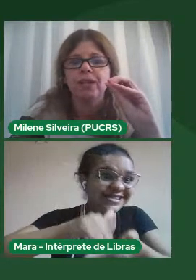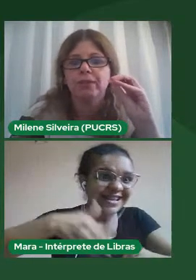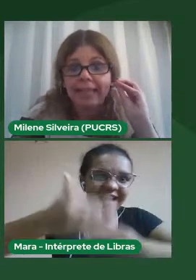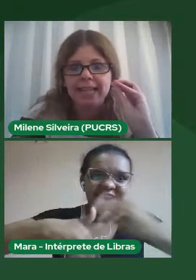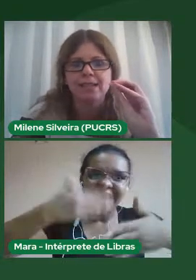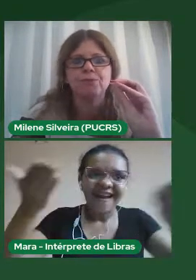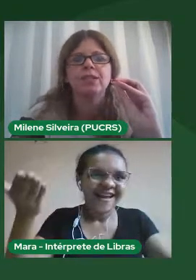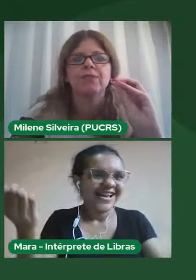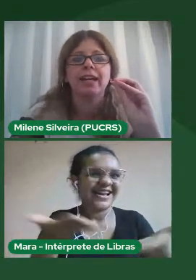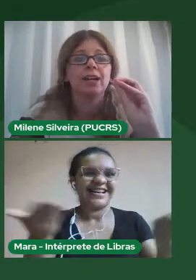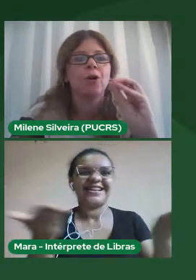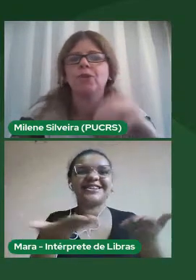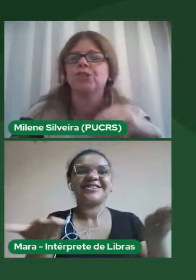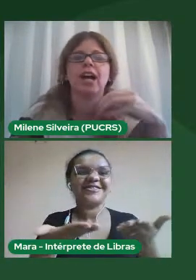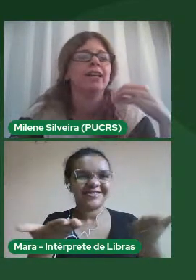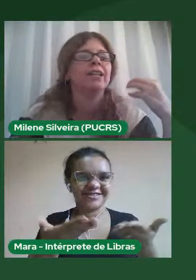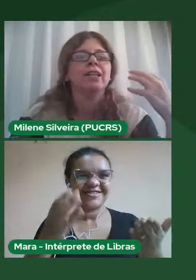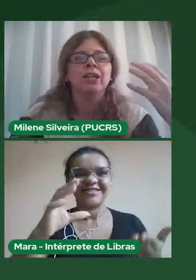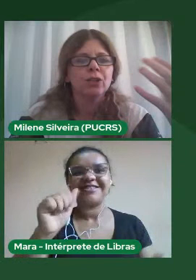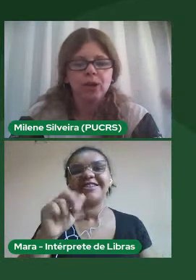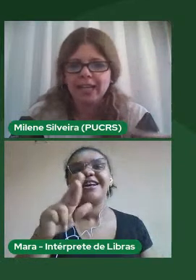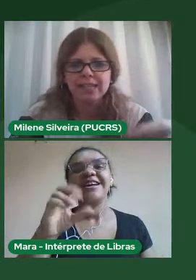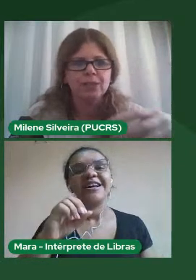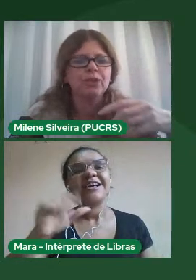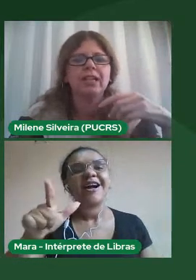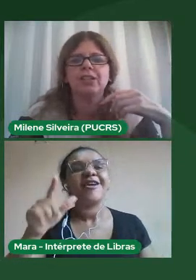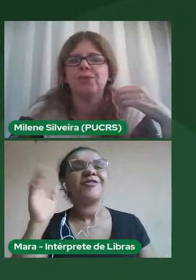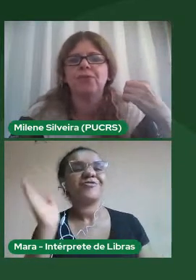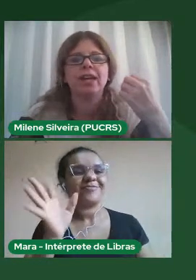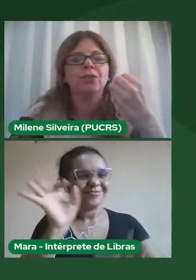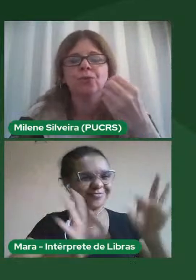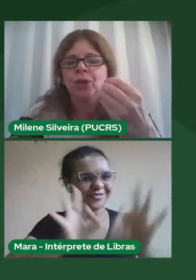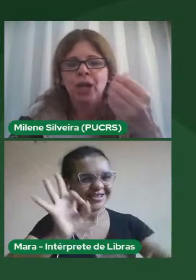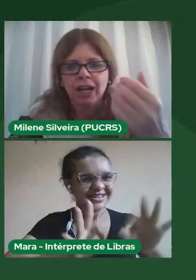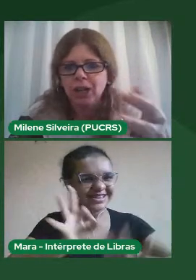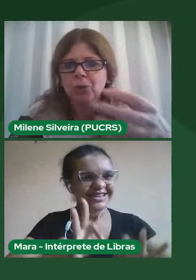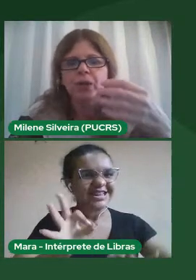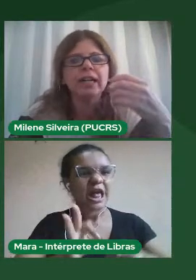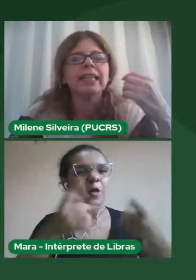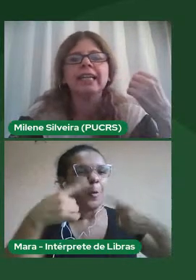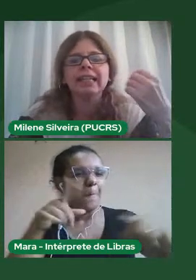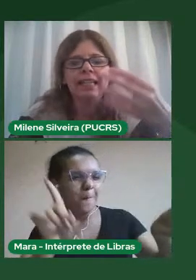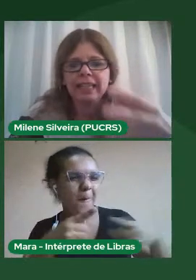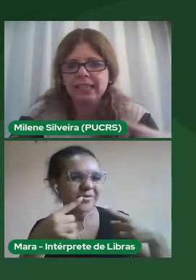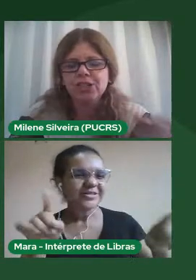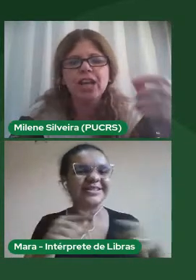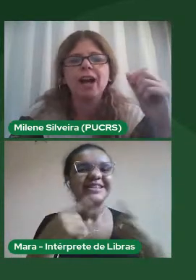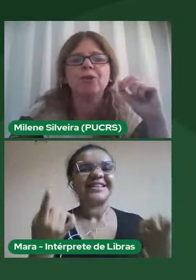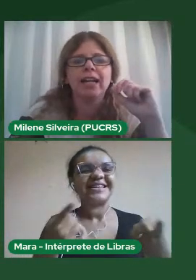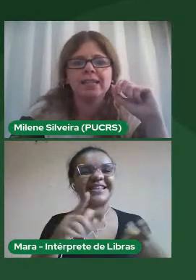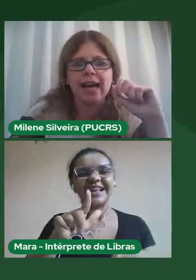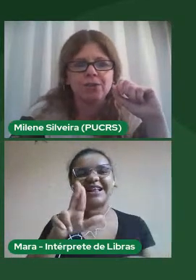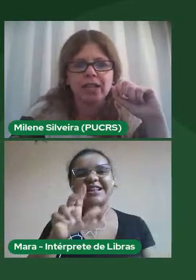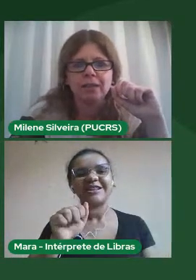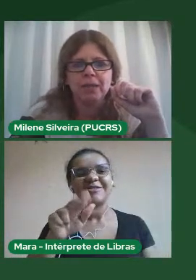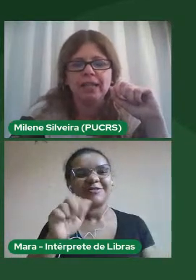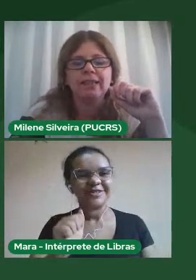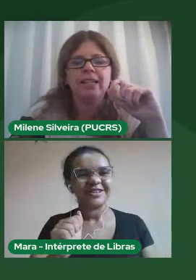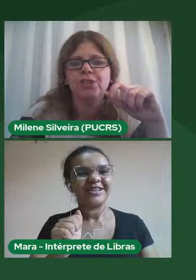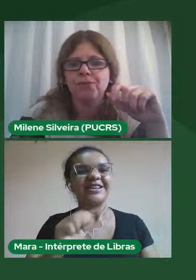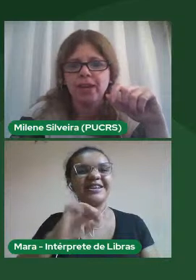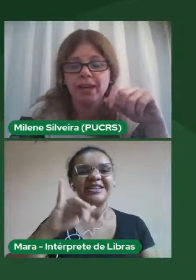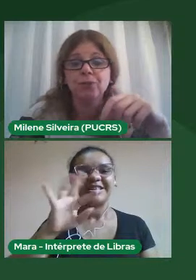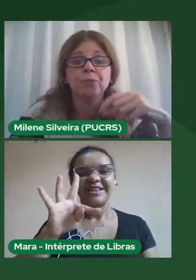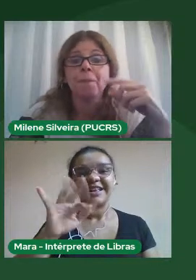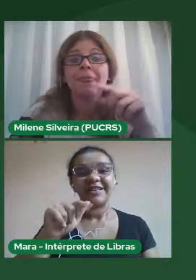organização de evento. Dessa vez vai, Carol, e já organizando trilha de evento. Luana e Thiago organizaram já também